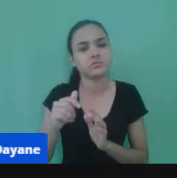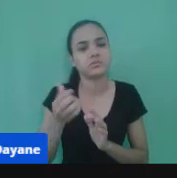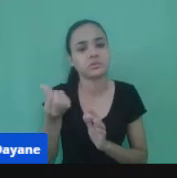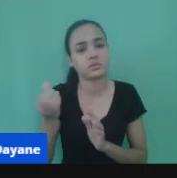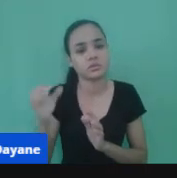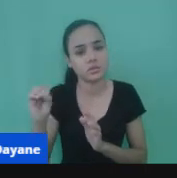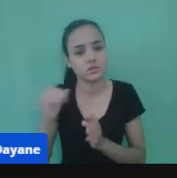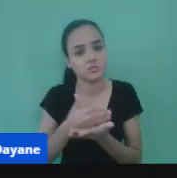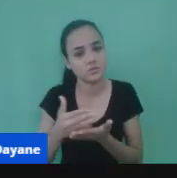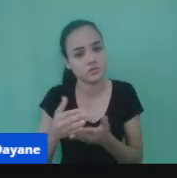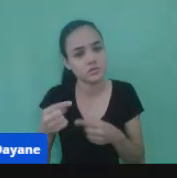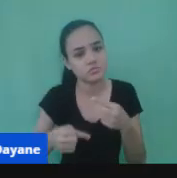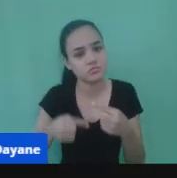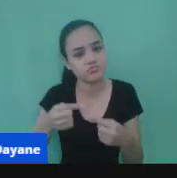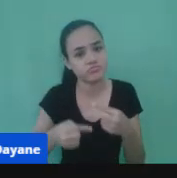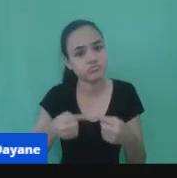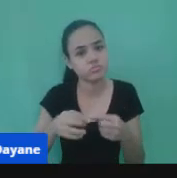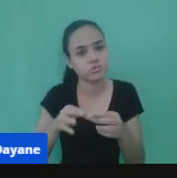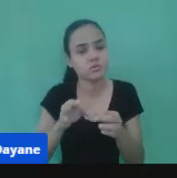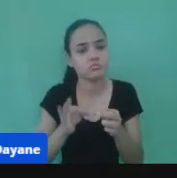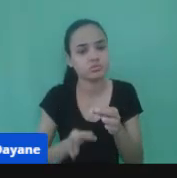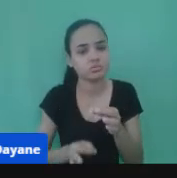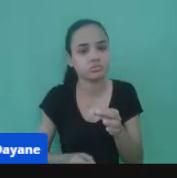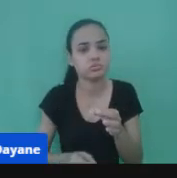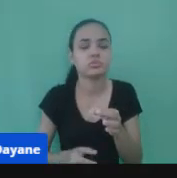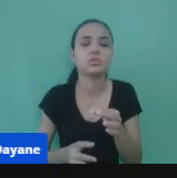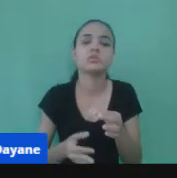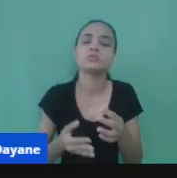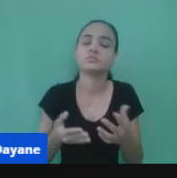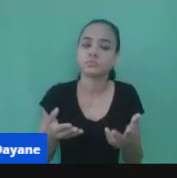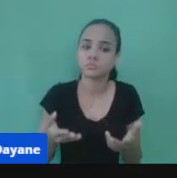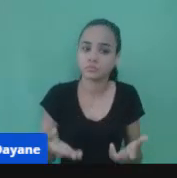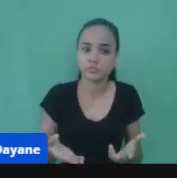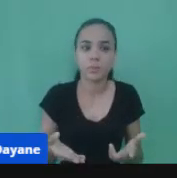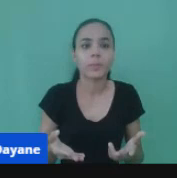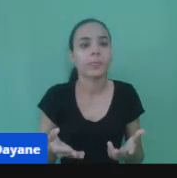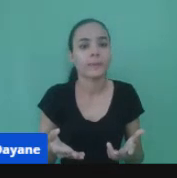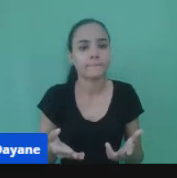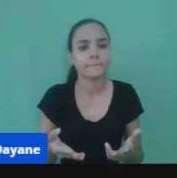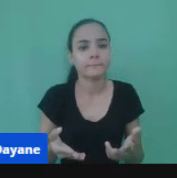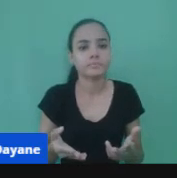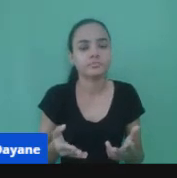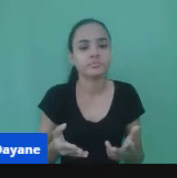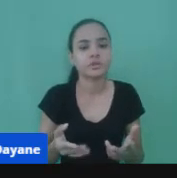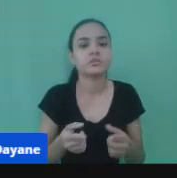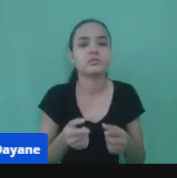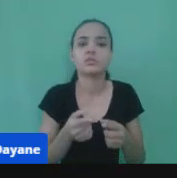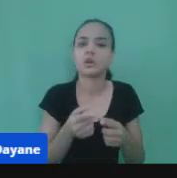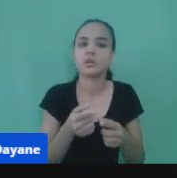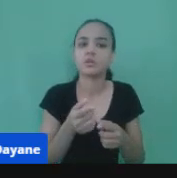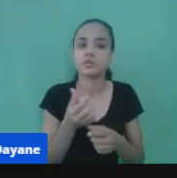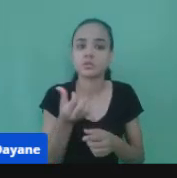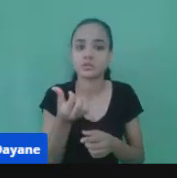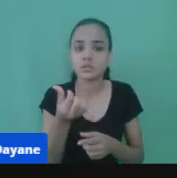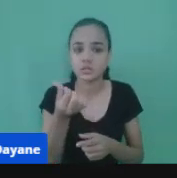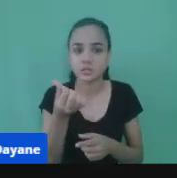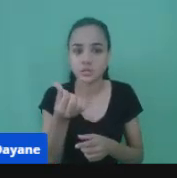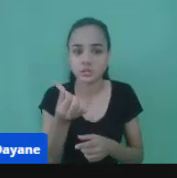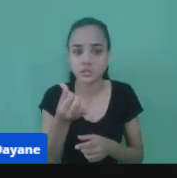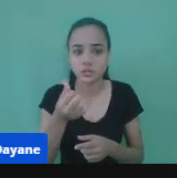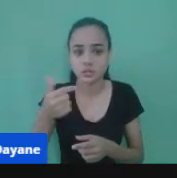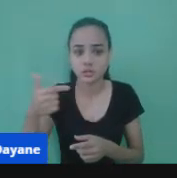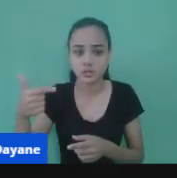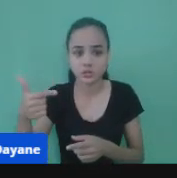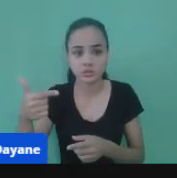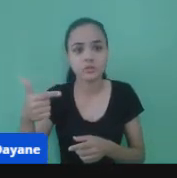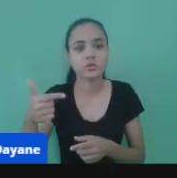pouquinho mais abrangente, né? Então, vamos pegar aí na década de 60, né, 62, a bióloga, né? Vou falar Raquel, não vou falar em